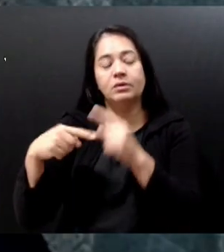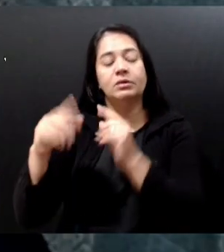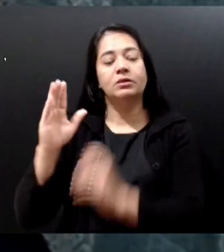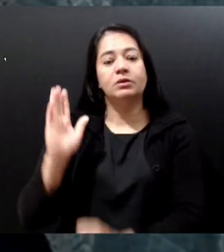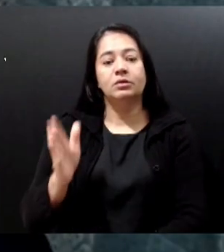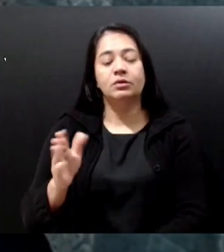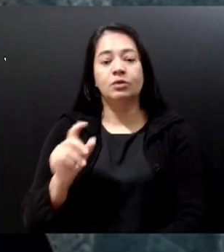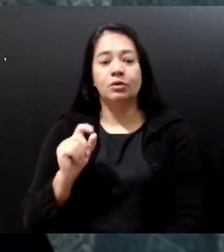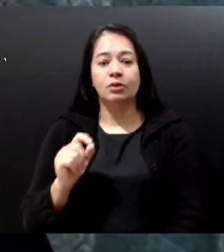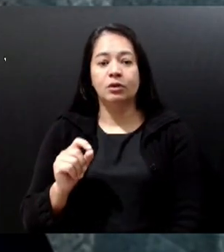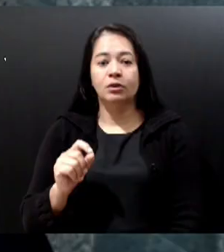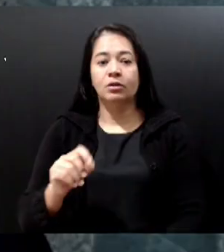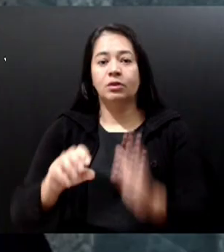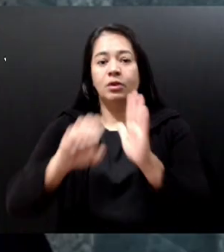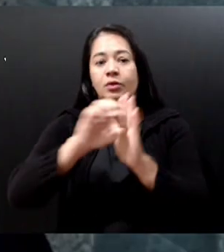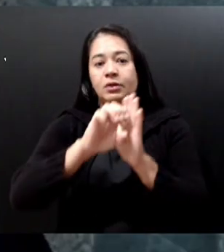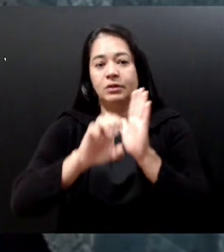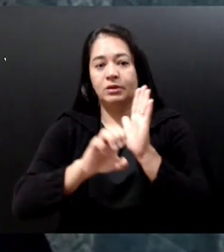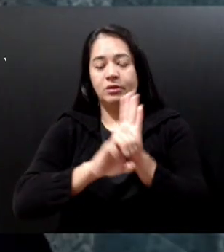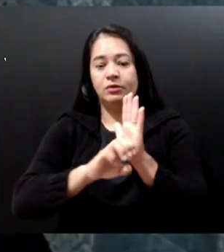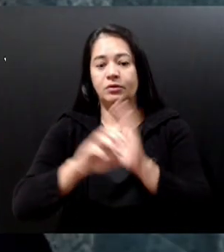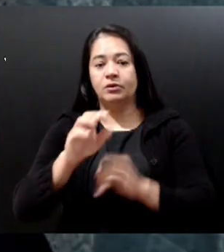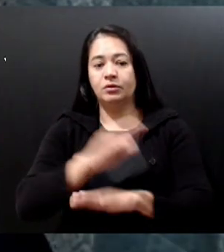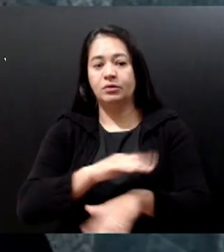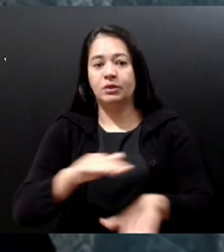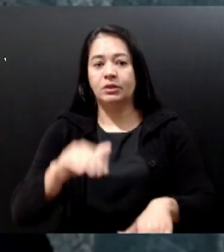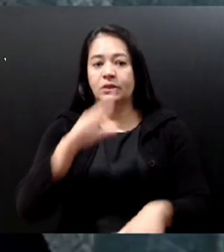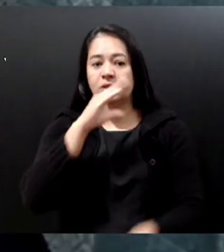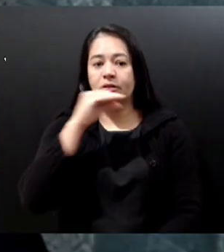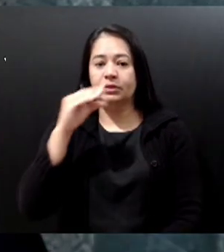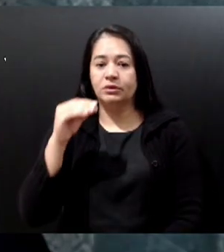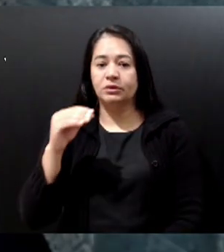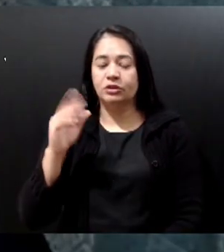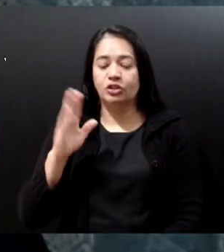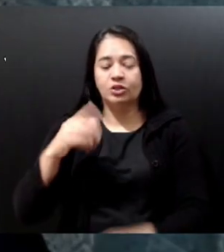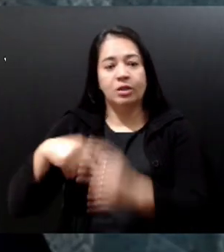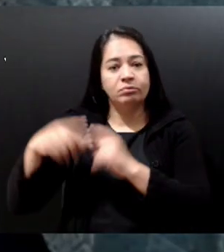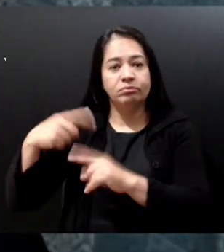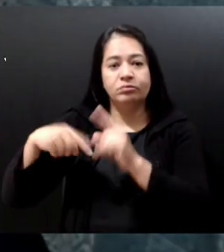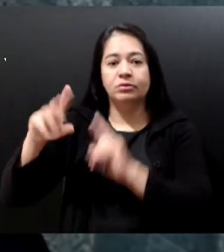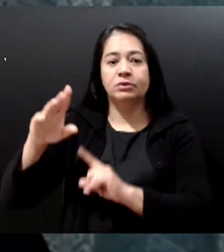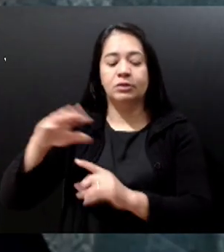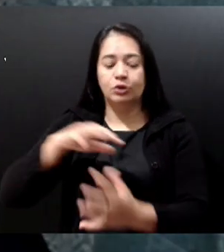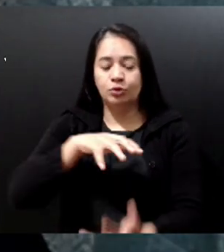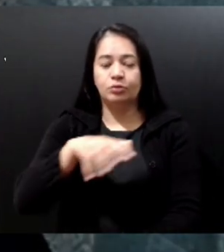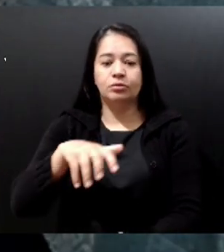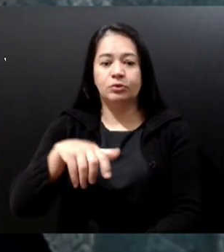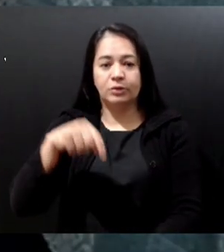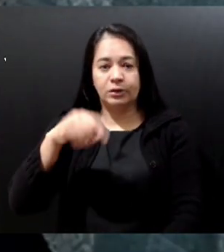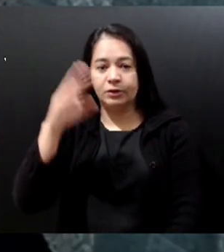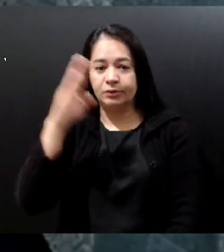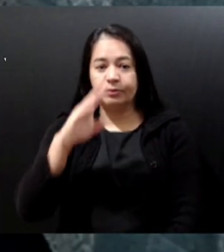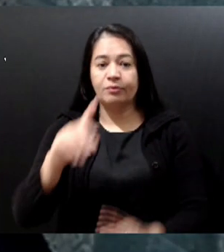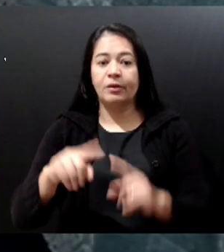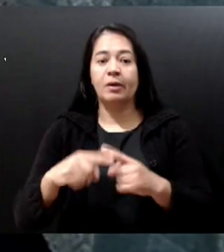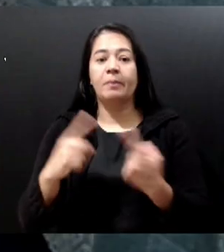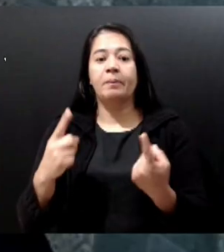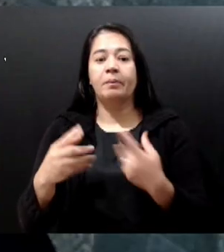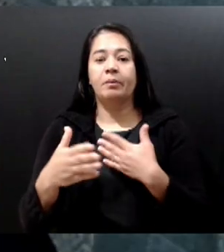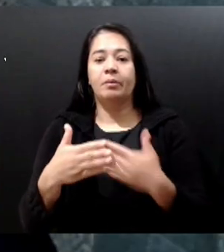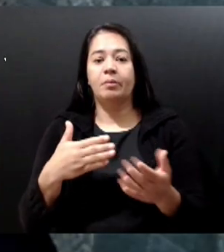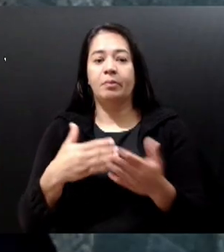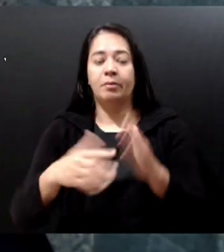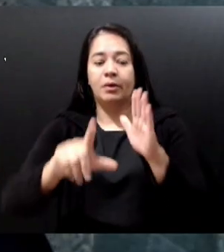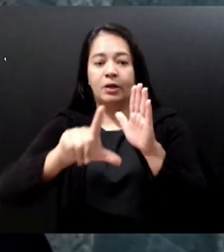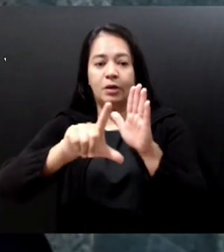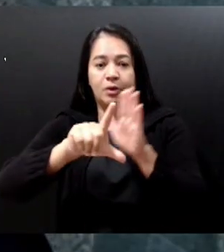do mundo. E qualquer legislação que tenha conflitos com essa vai sempre prevalecer